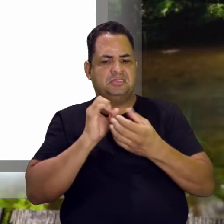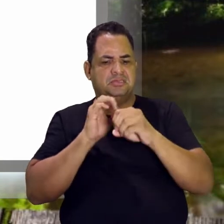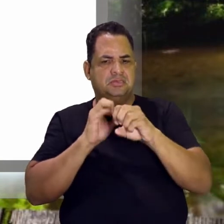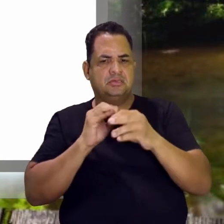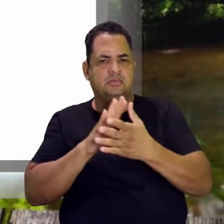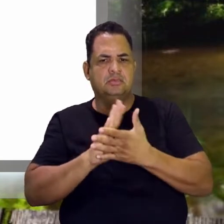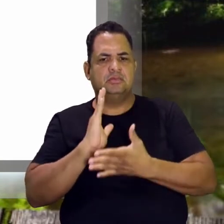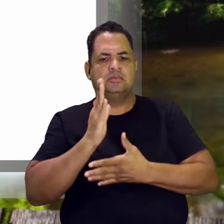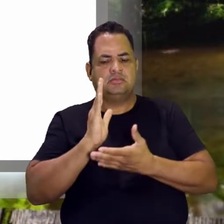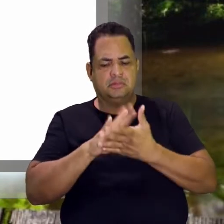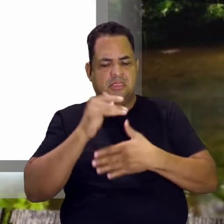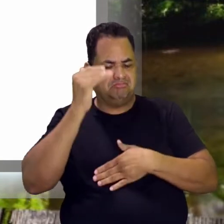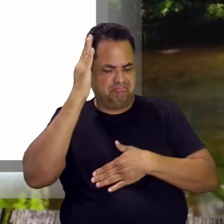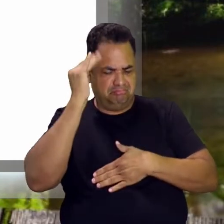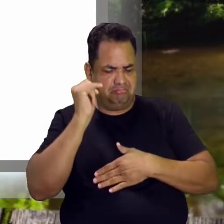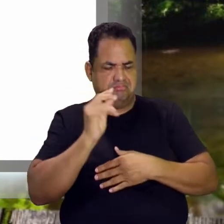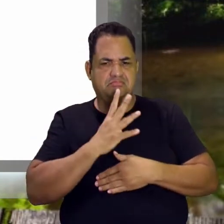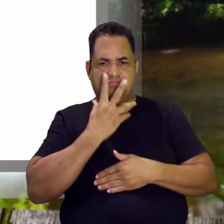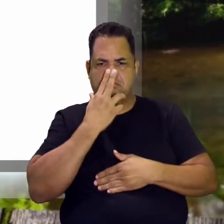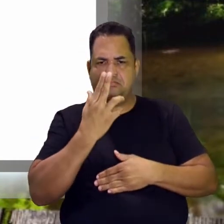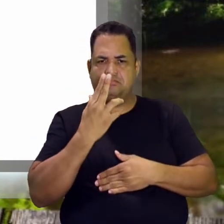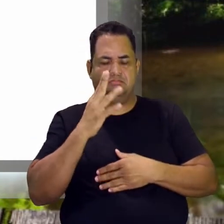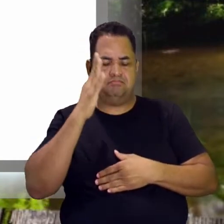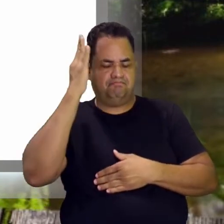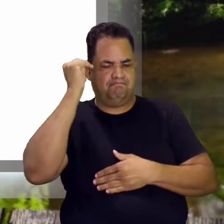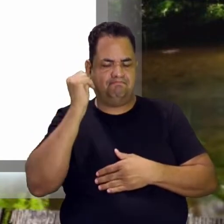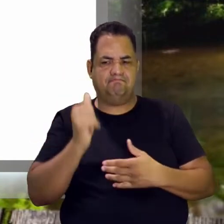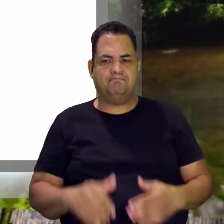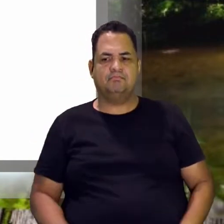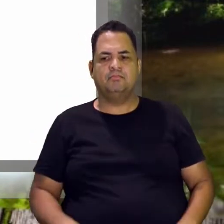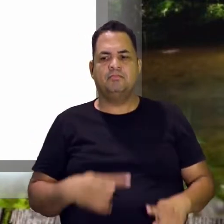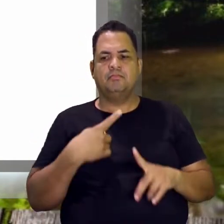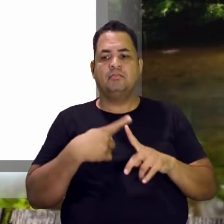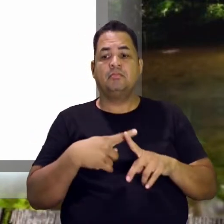nasce programado, né? E isso é uma realidade.